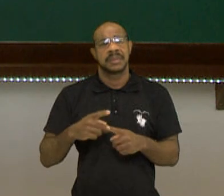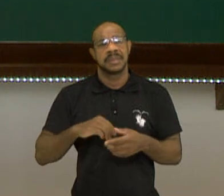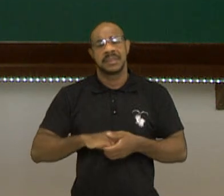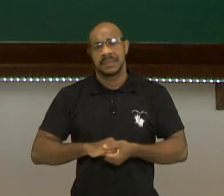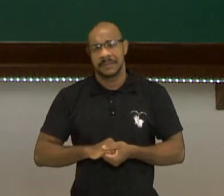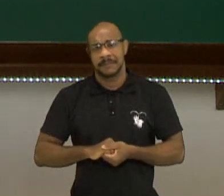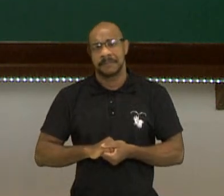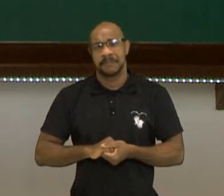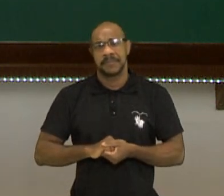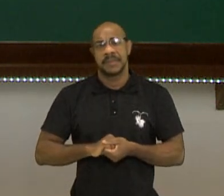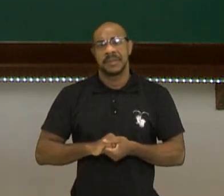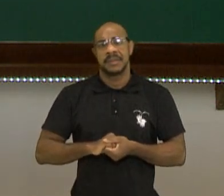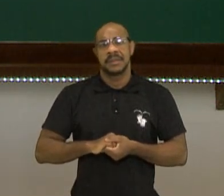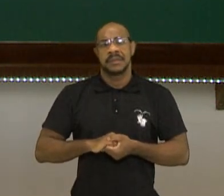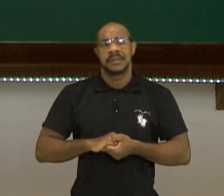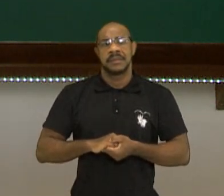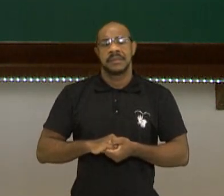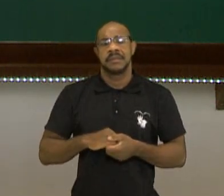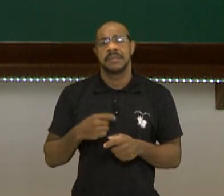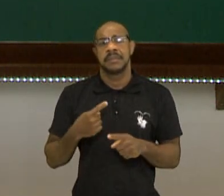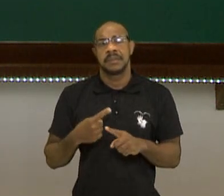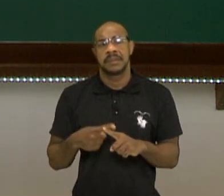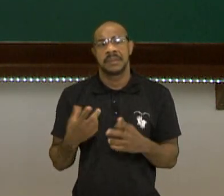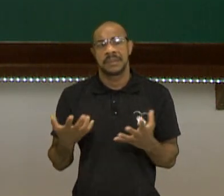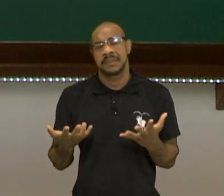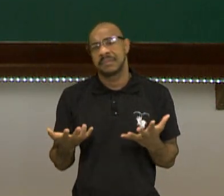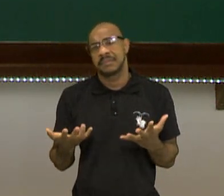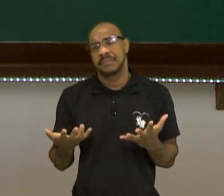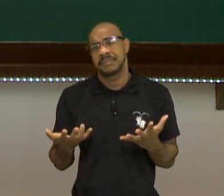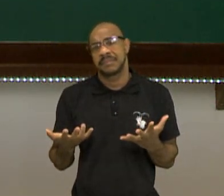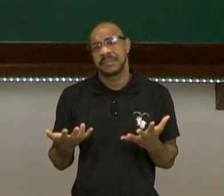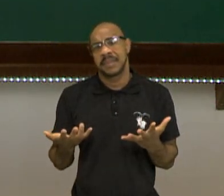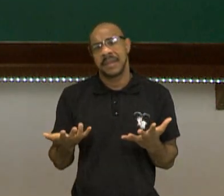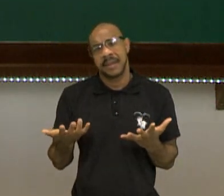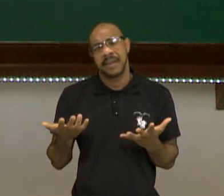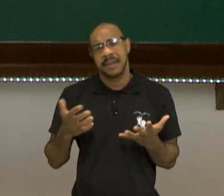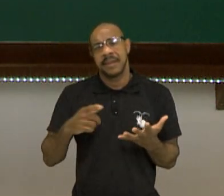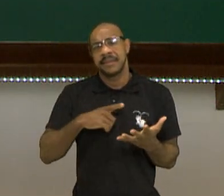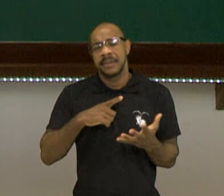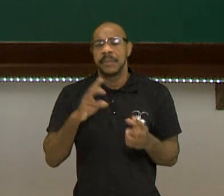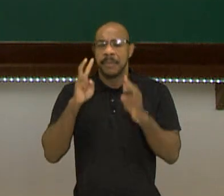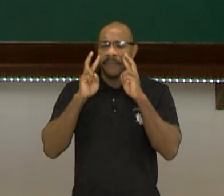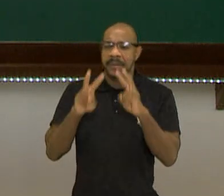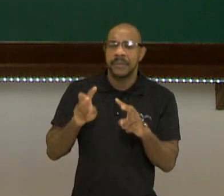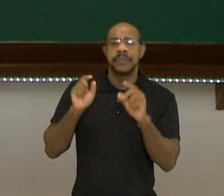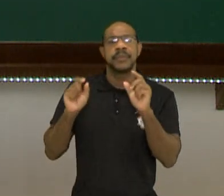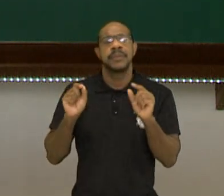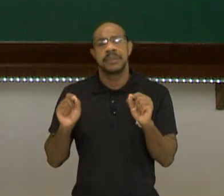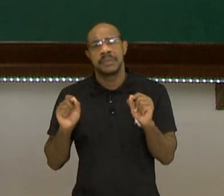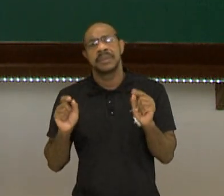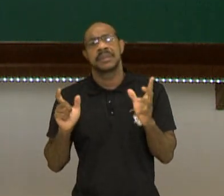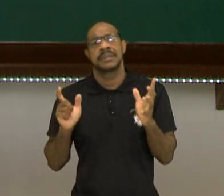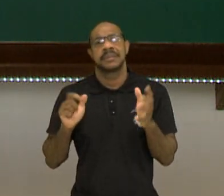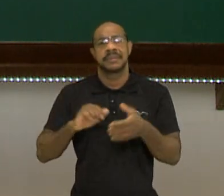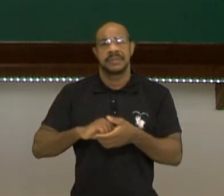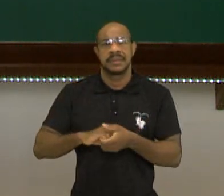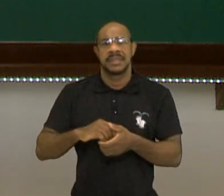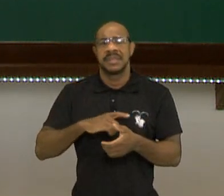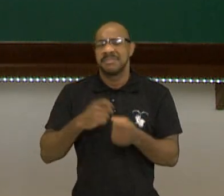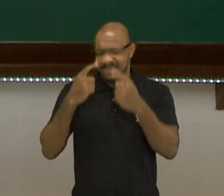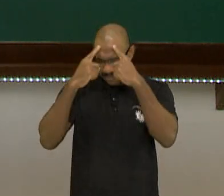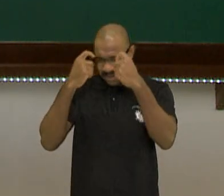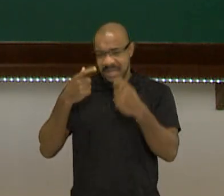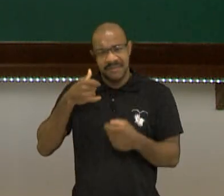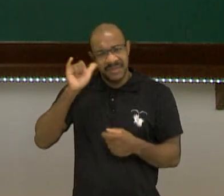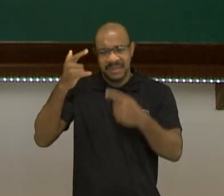né, desprestigiando, menosprezando, né, trazendo aí uma visão aí, né, bem Foucaultiana aí de uma violência,